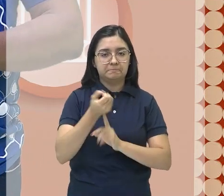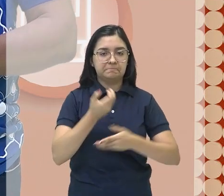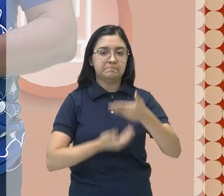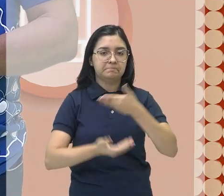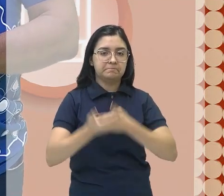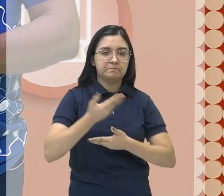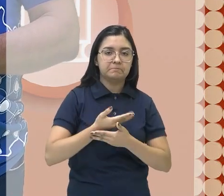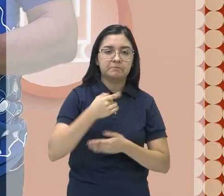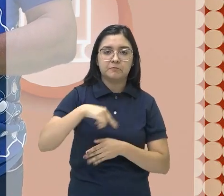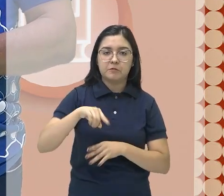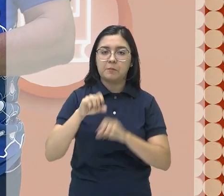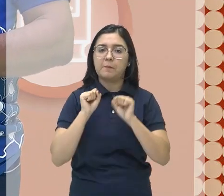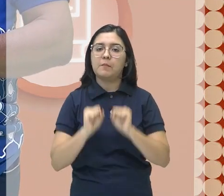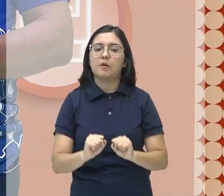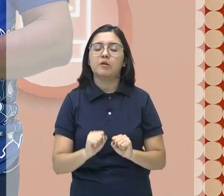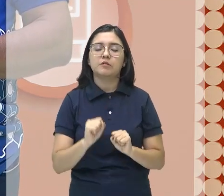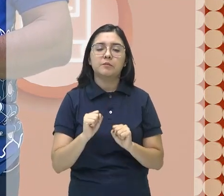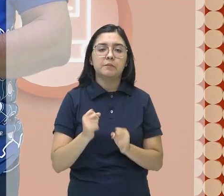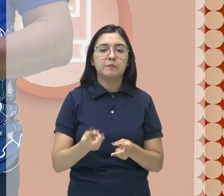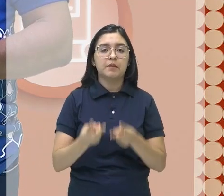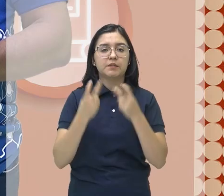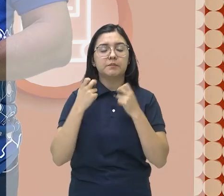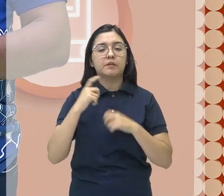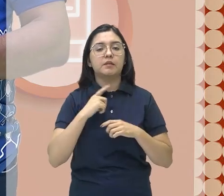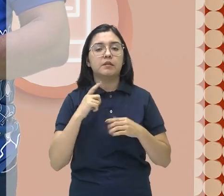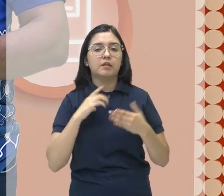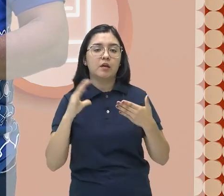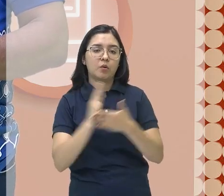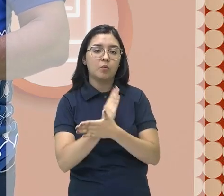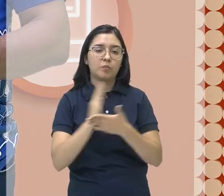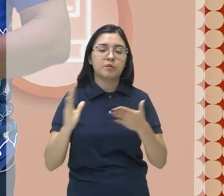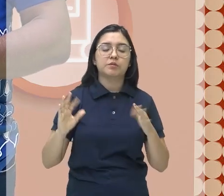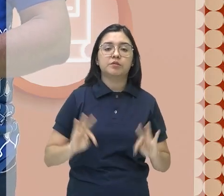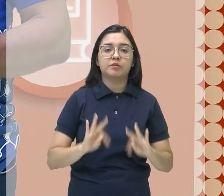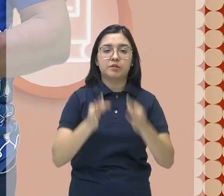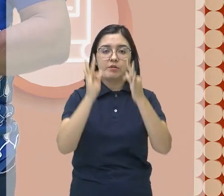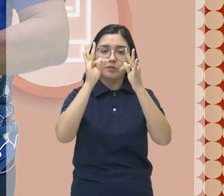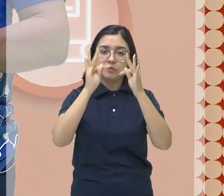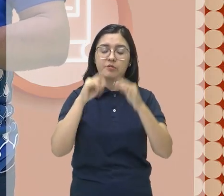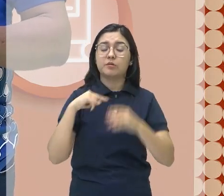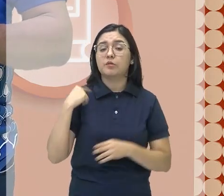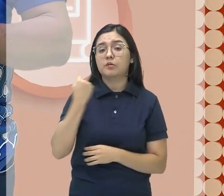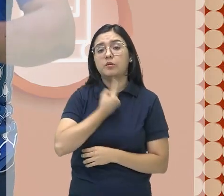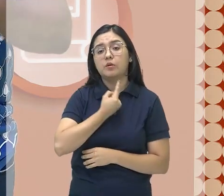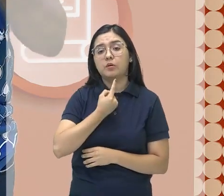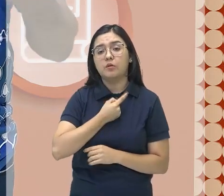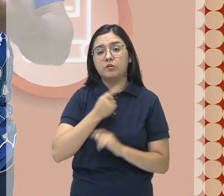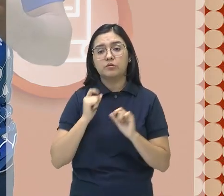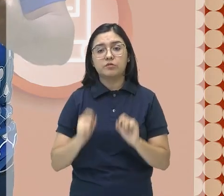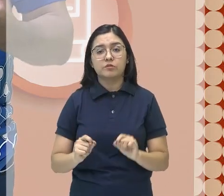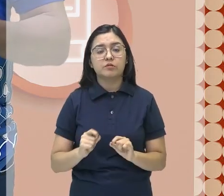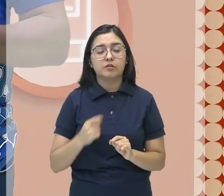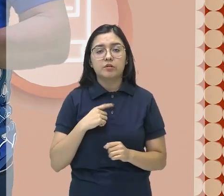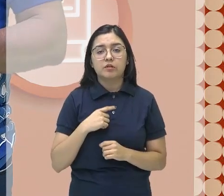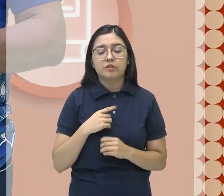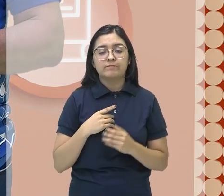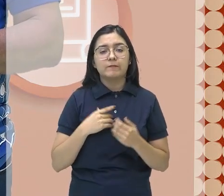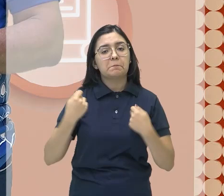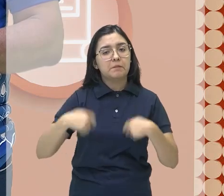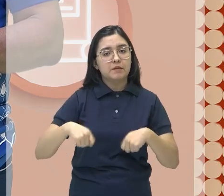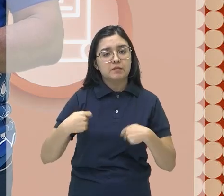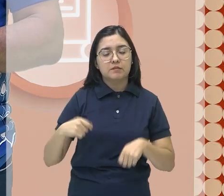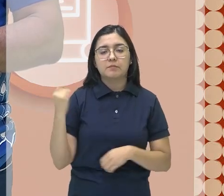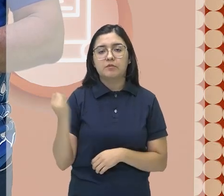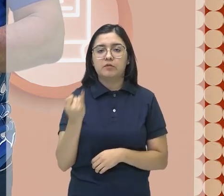ver que tem certos tipos de mecanismos tecnológicos que é imprescindível na vida do ser